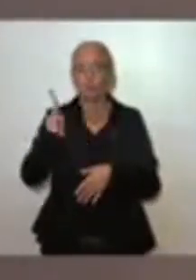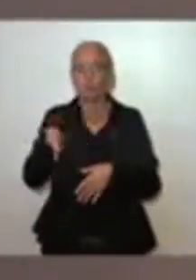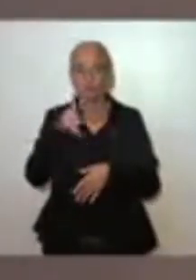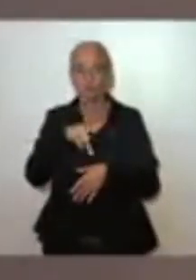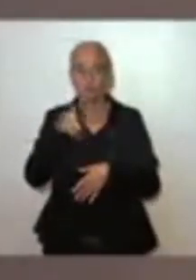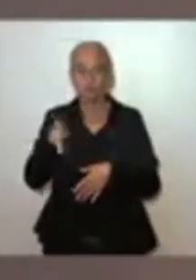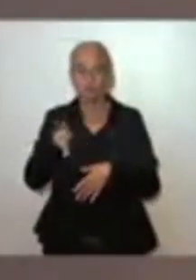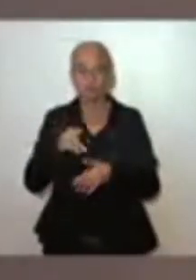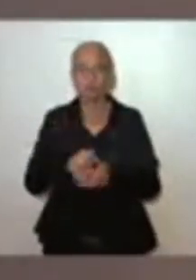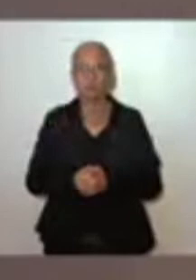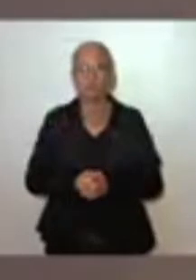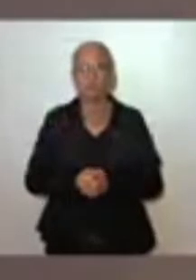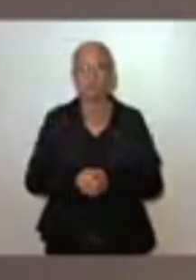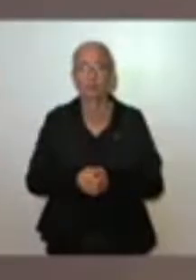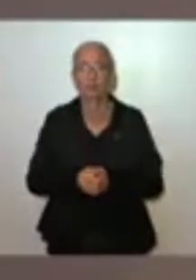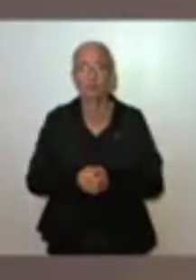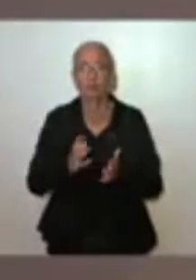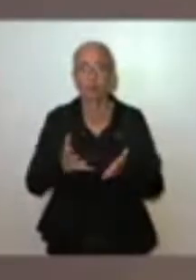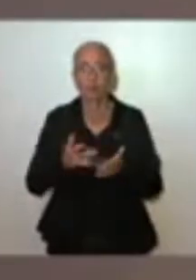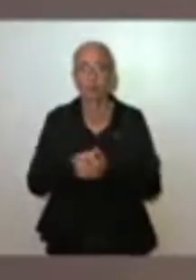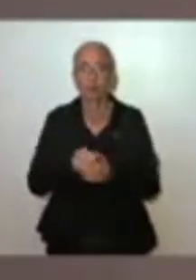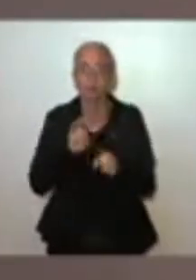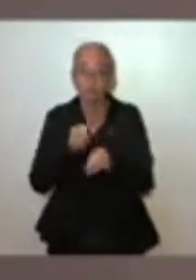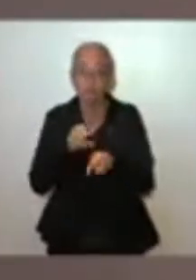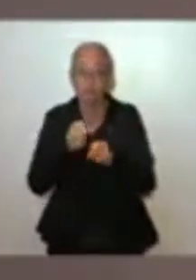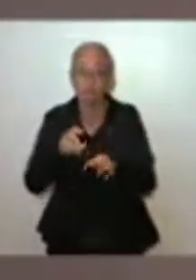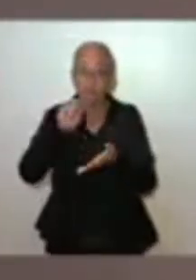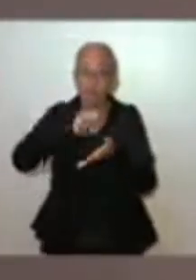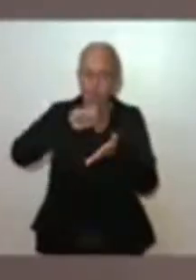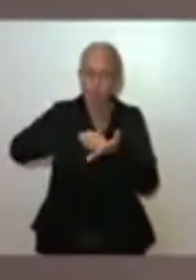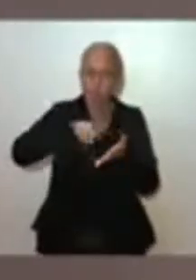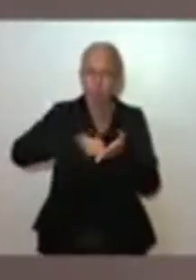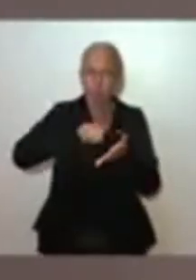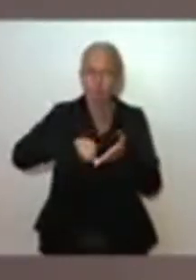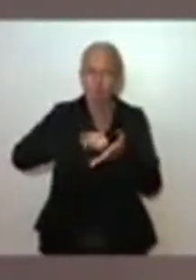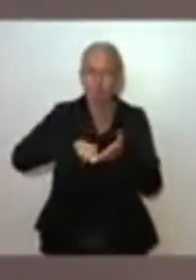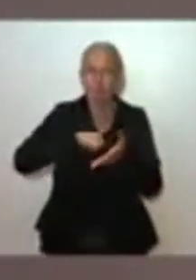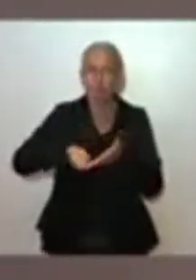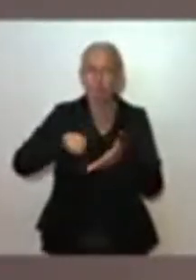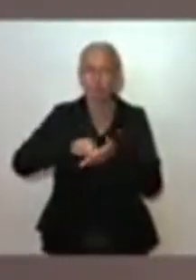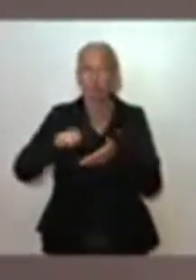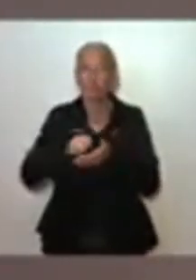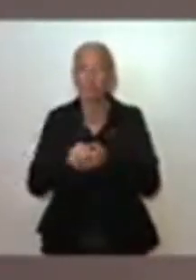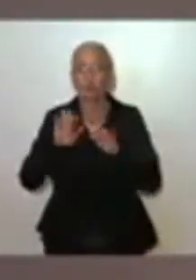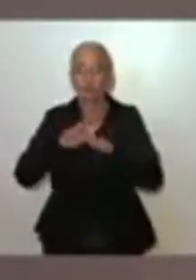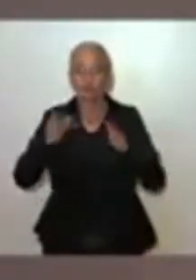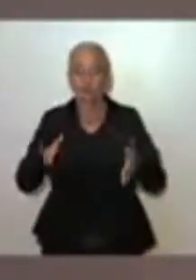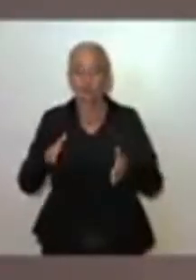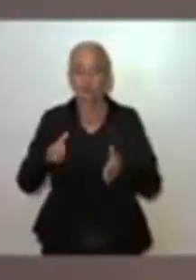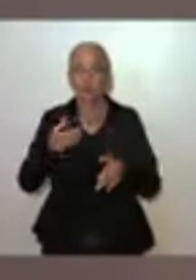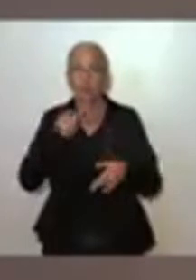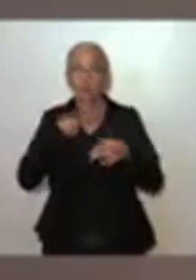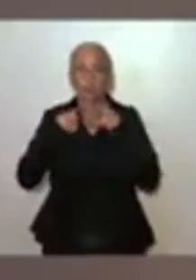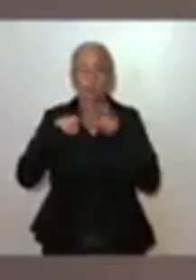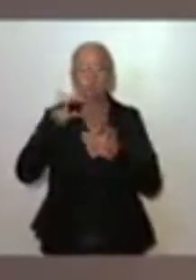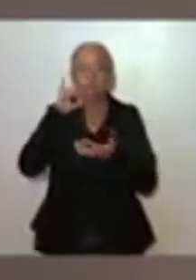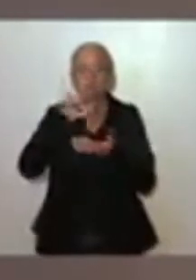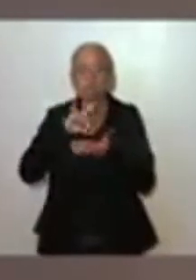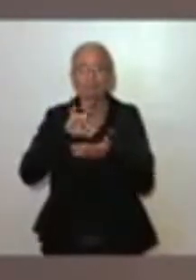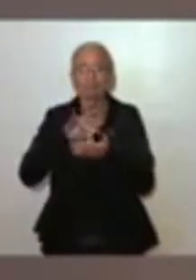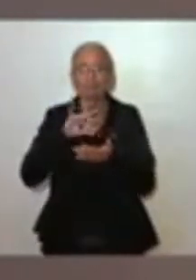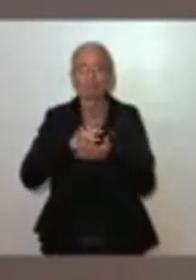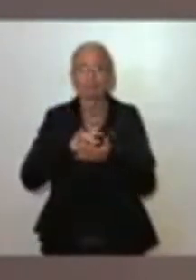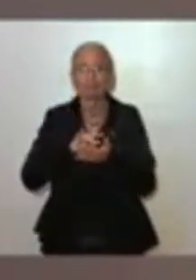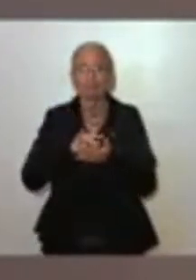é dentro de sala de aula é escrevendo e participando de bancos que eu verdadeiramente me realiza e eu queria dizer para